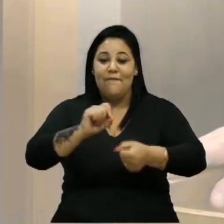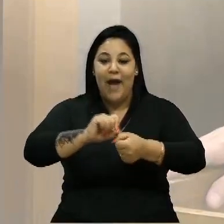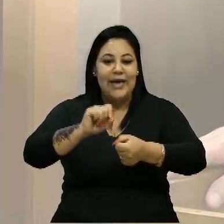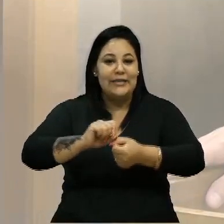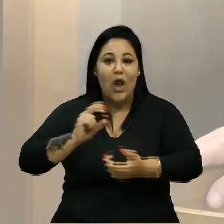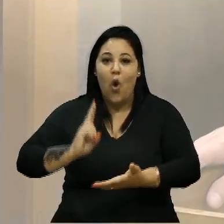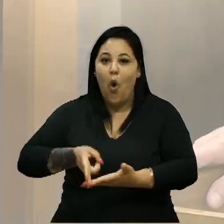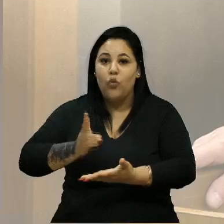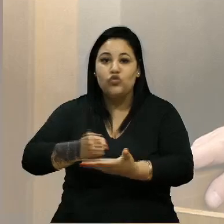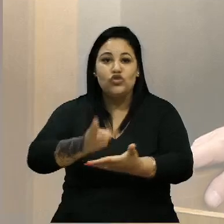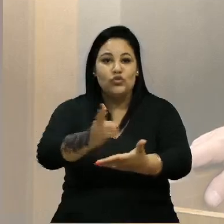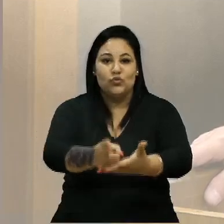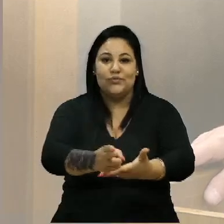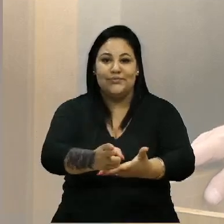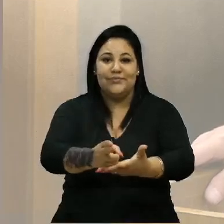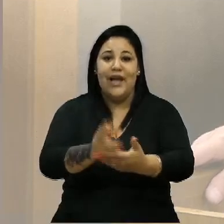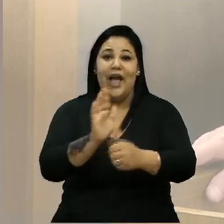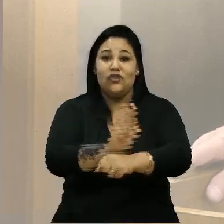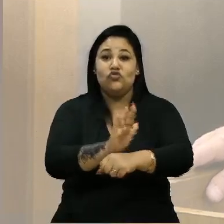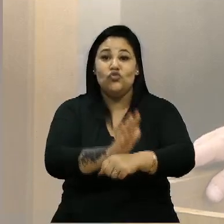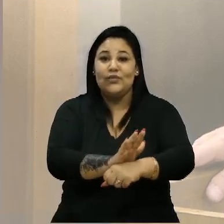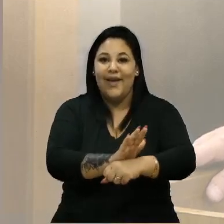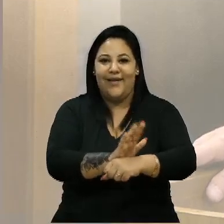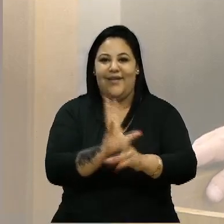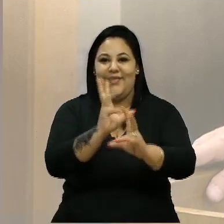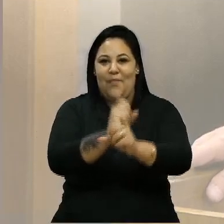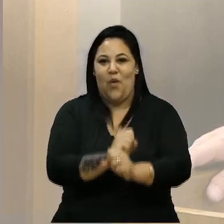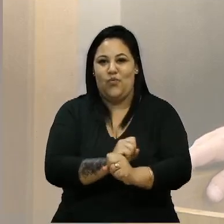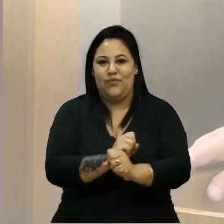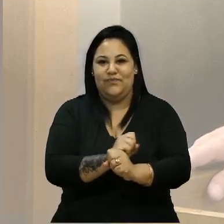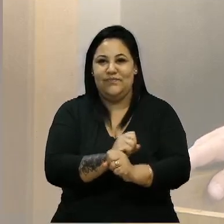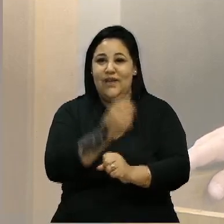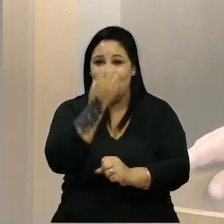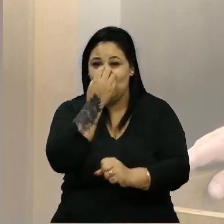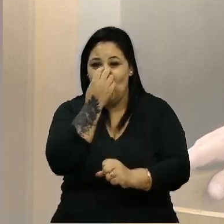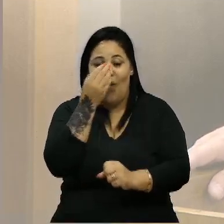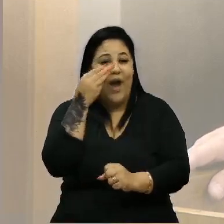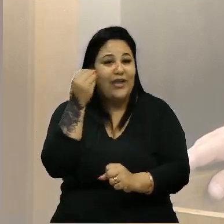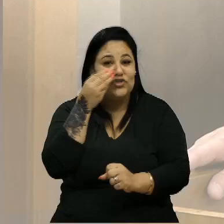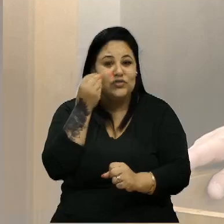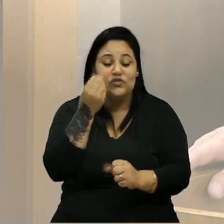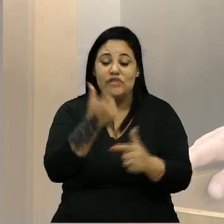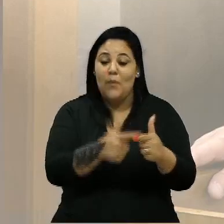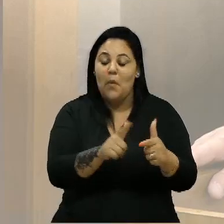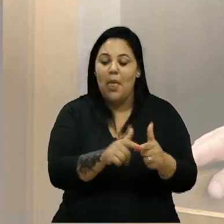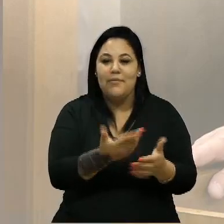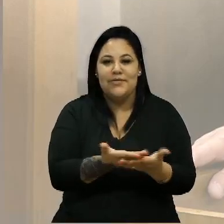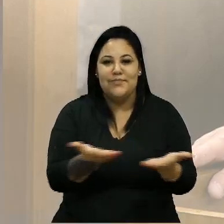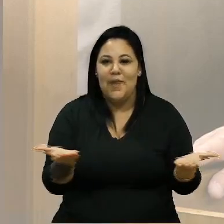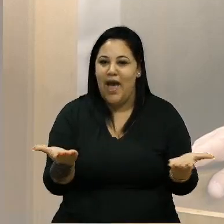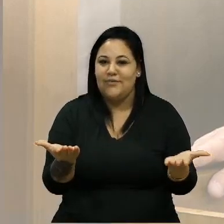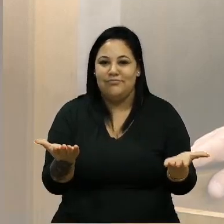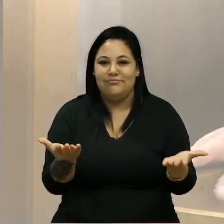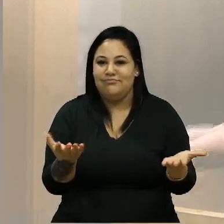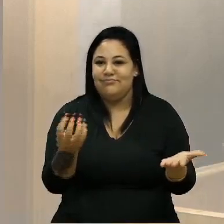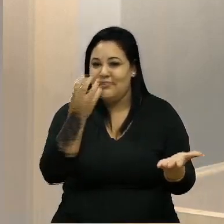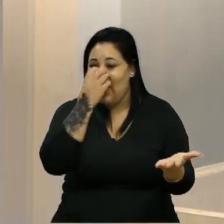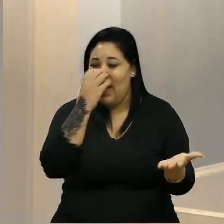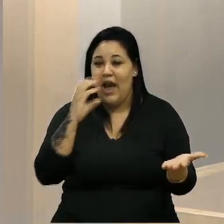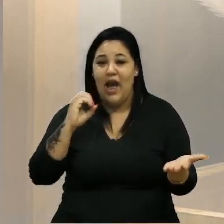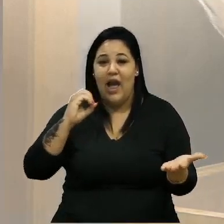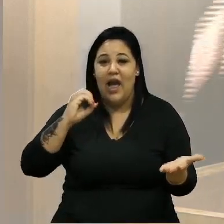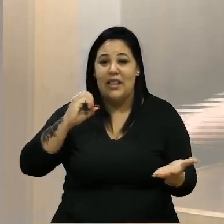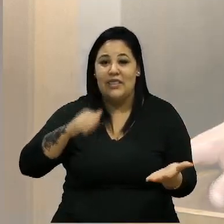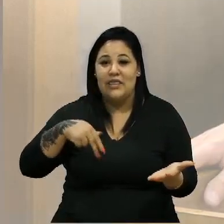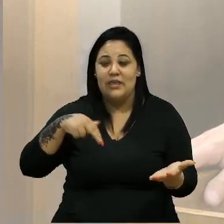efetivo esse acolhimento aos animais. Nós estamos com um problema de espaço em canil municipal, que a gente sabe, tem